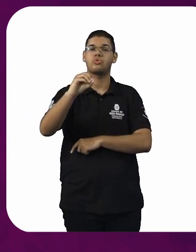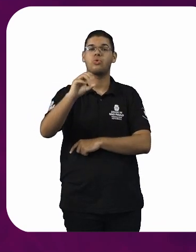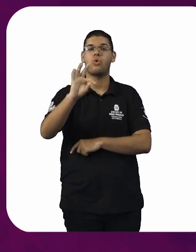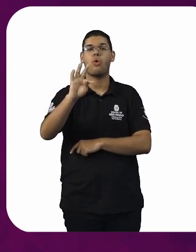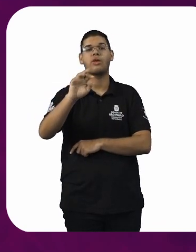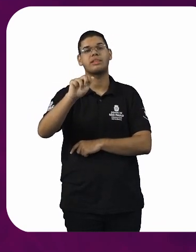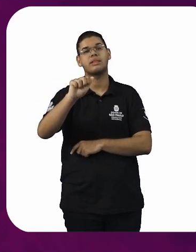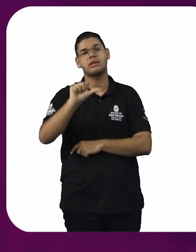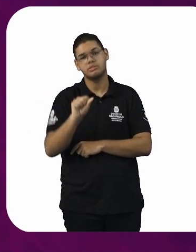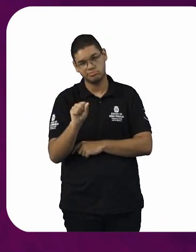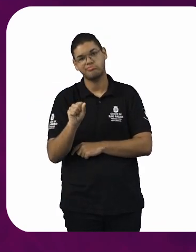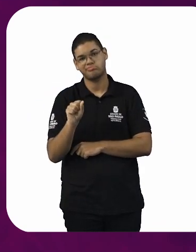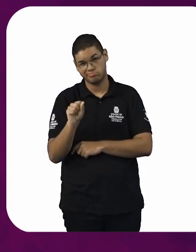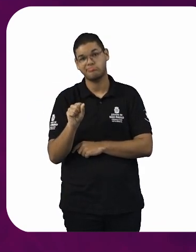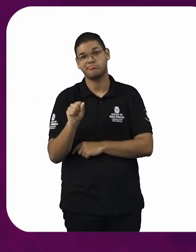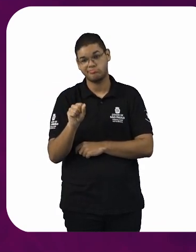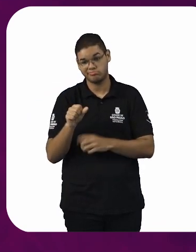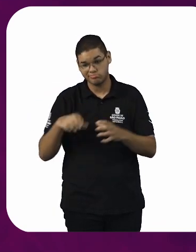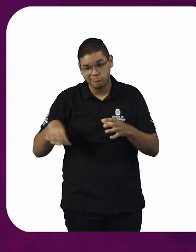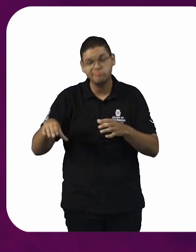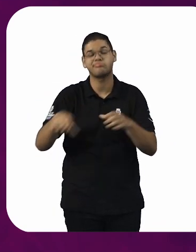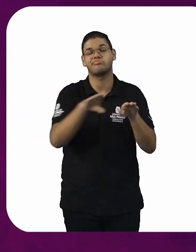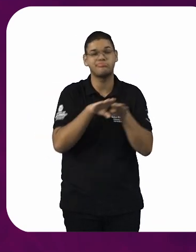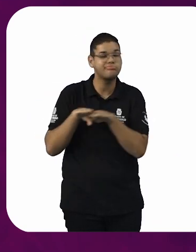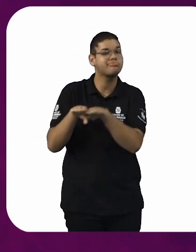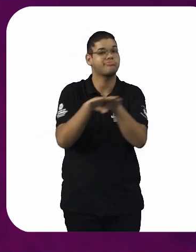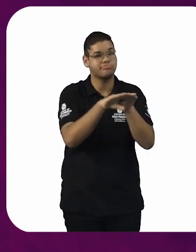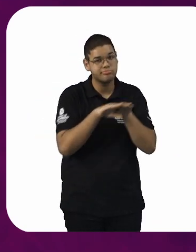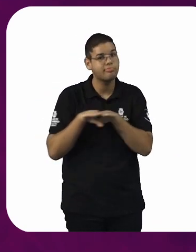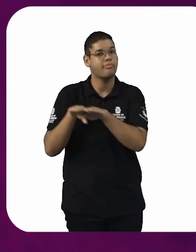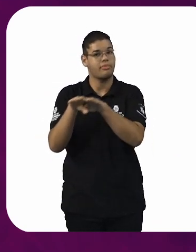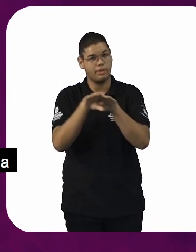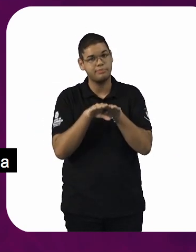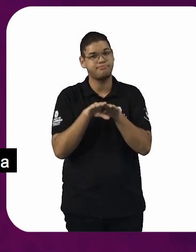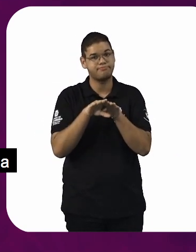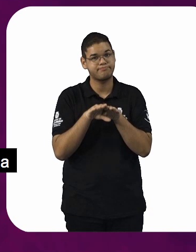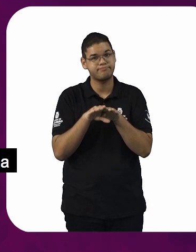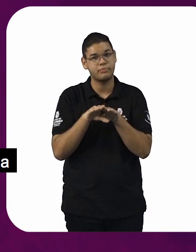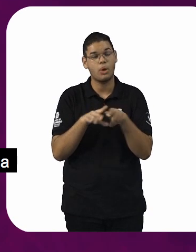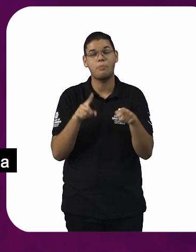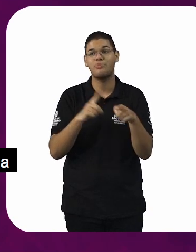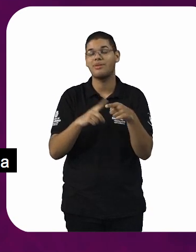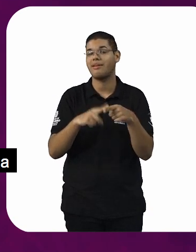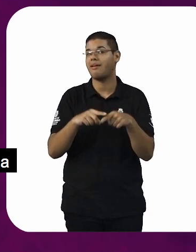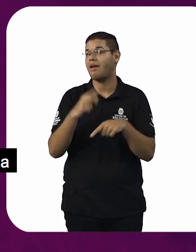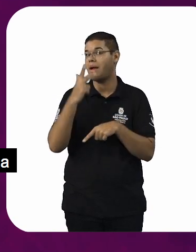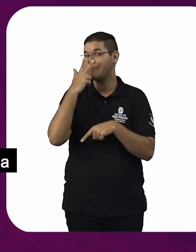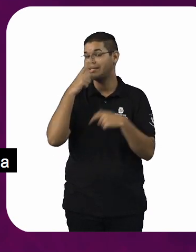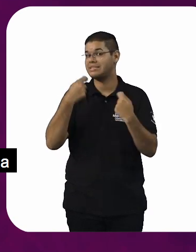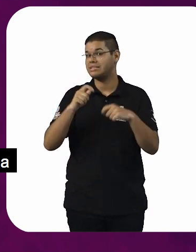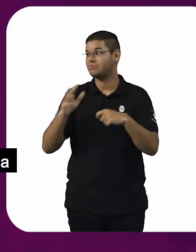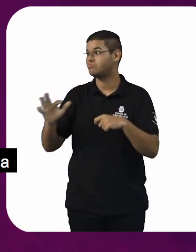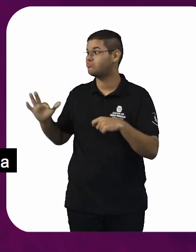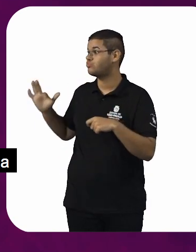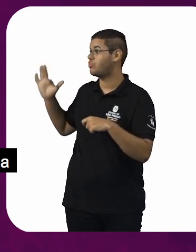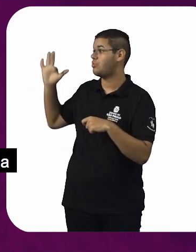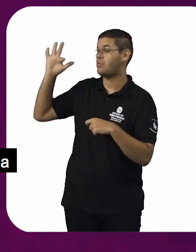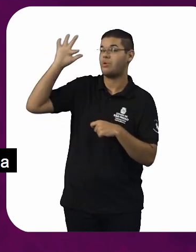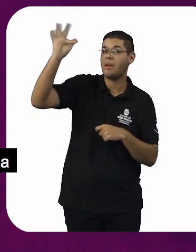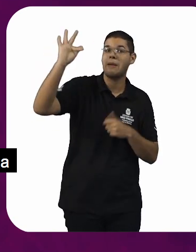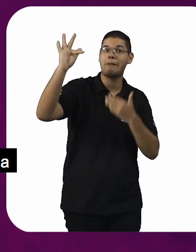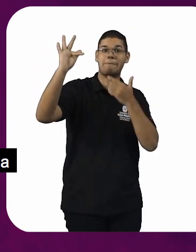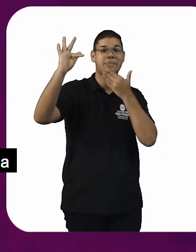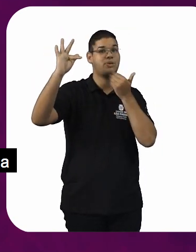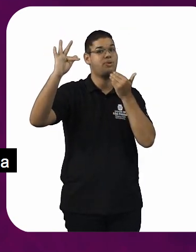no fim da década dos afrodescendentes. Porque nós ainda não chegamos onde nós precisamos para ter um mínimo